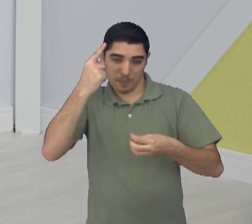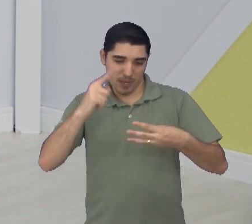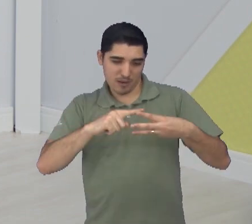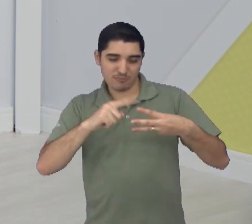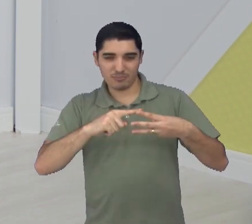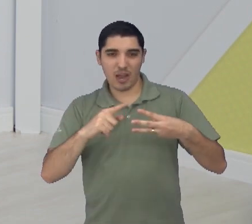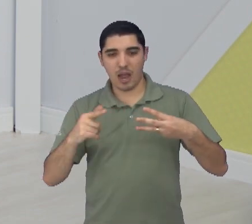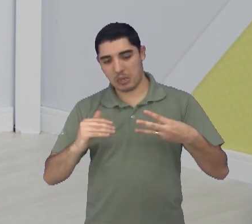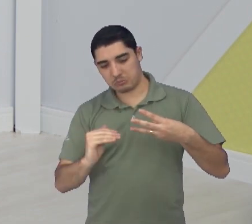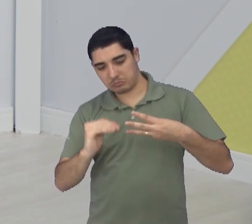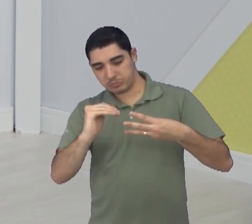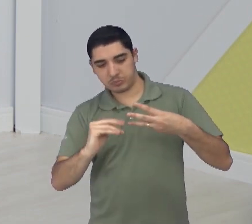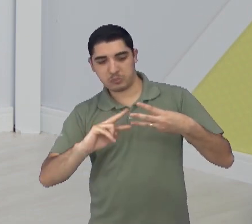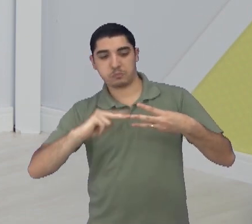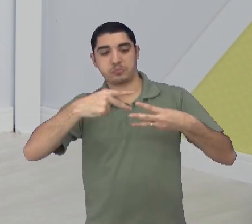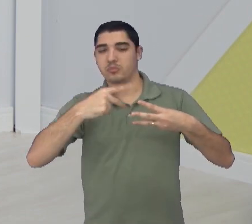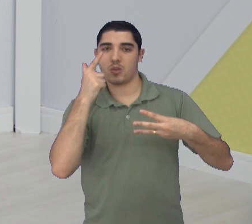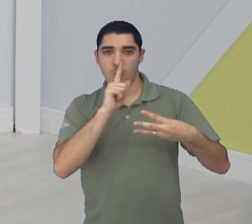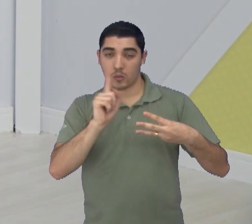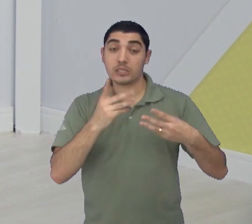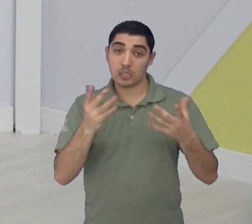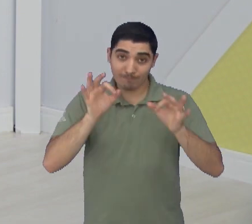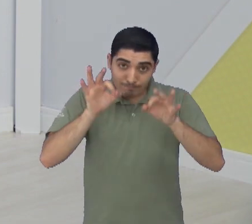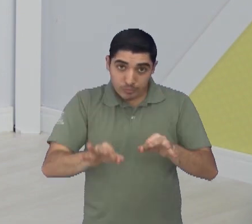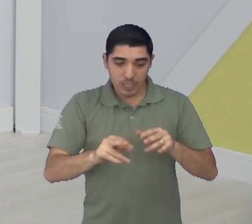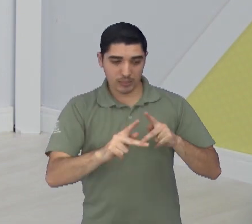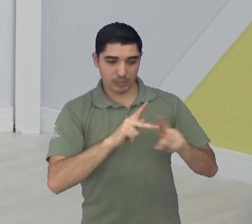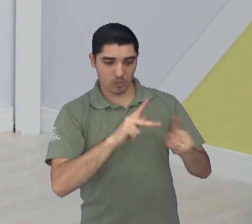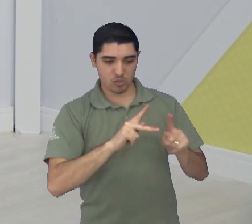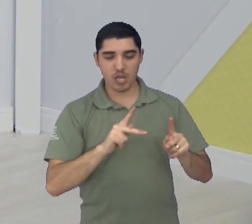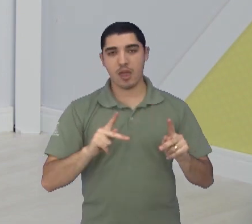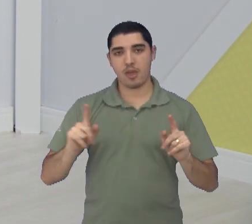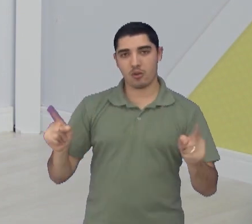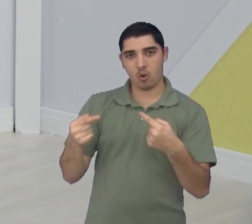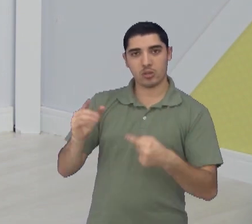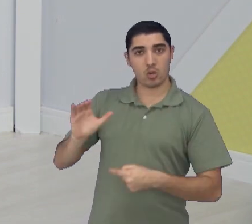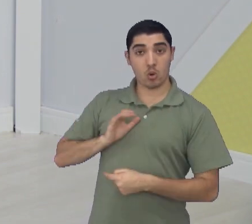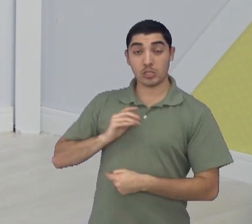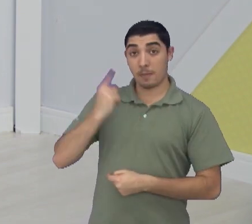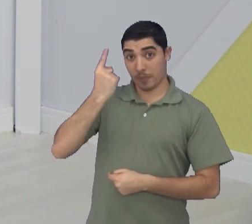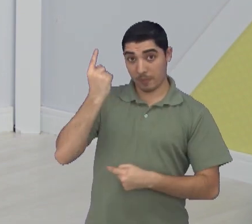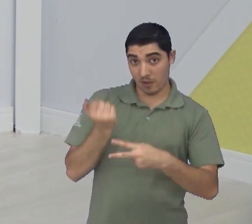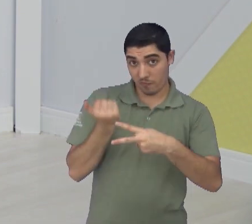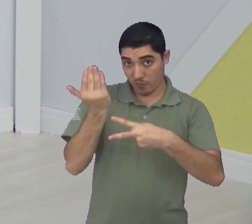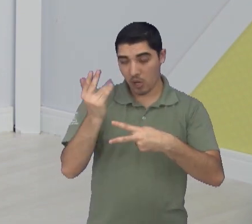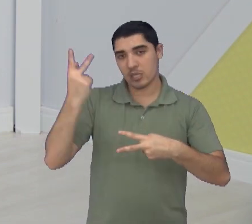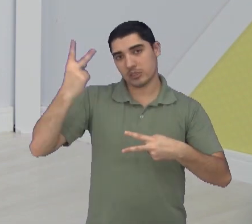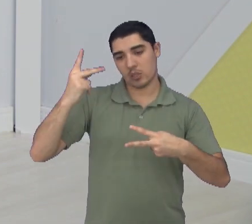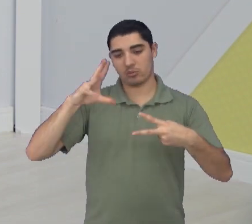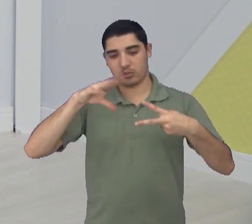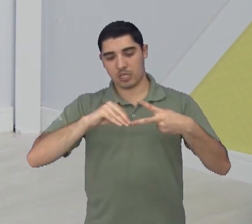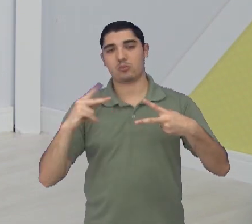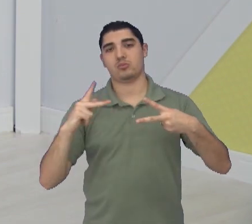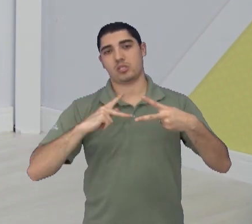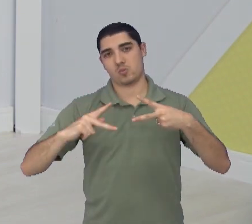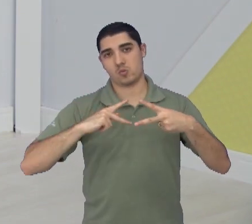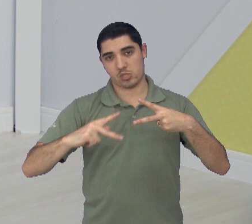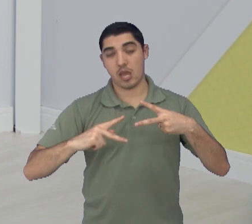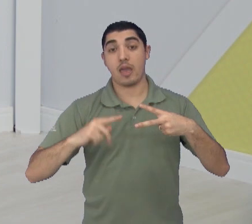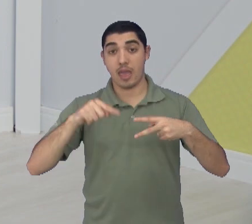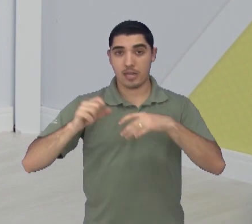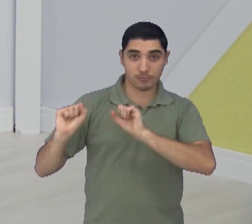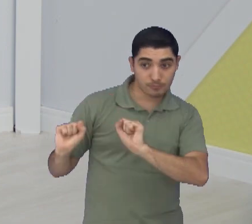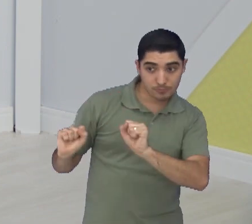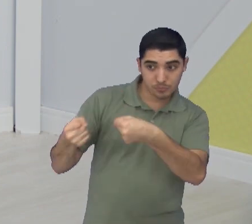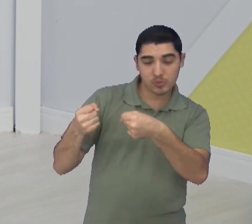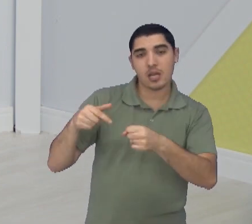confirmar, mas será São José e Corinthians, primeiro jogo fora de casa, segundo jogo aqui em São José dos Campos, playoff de quartas de